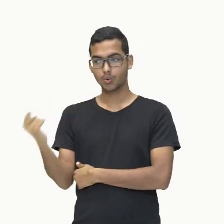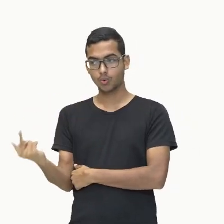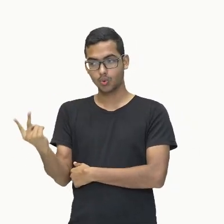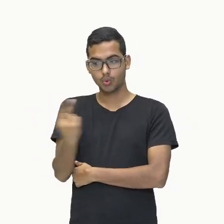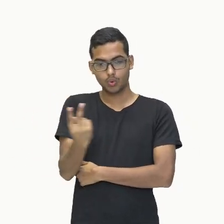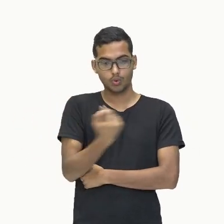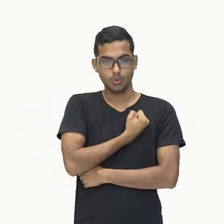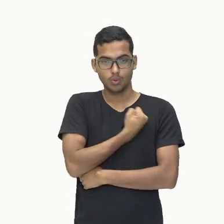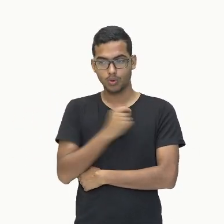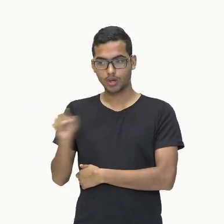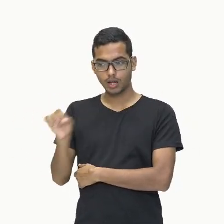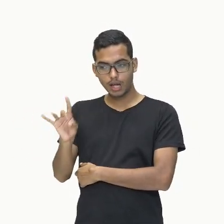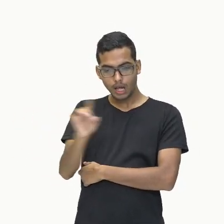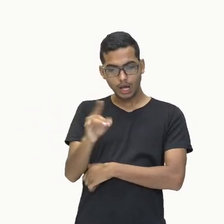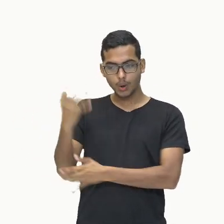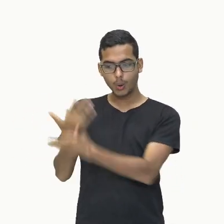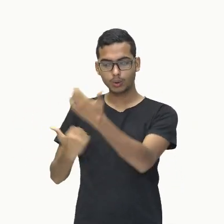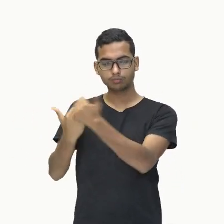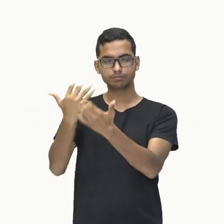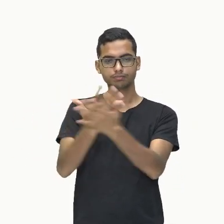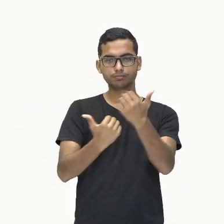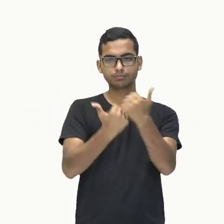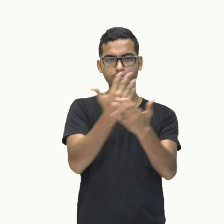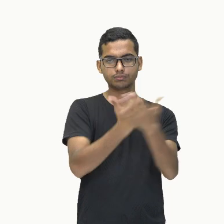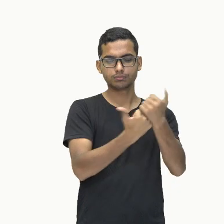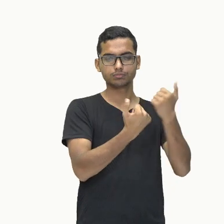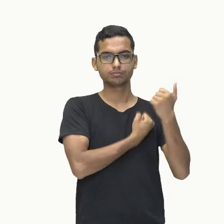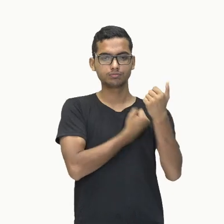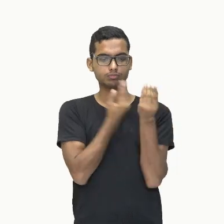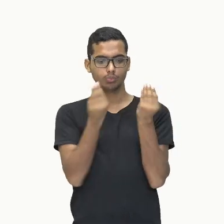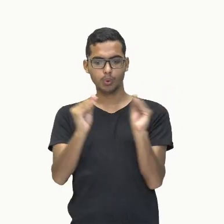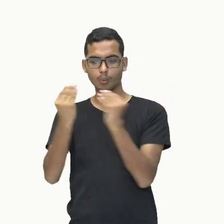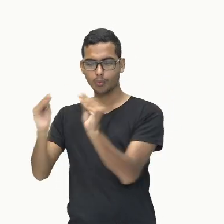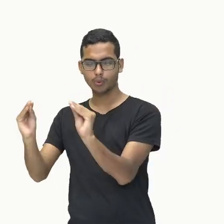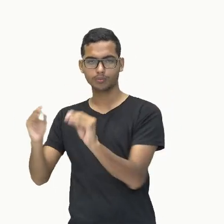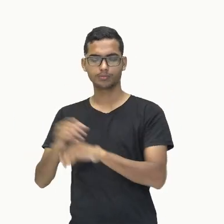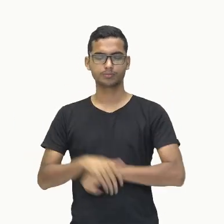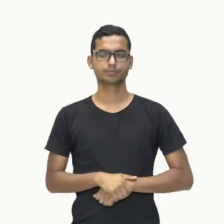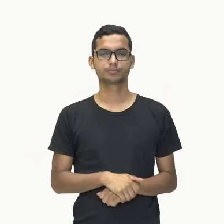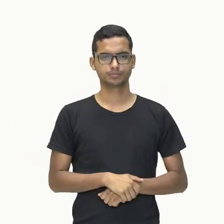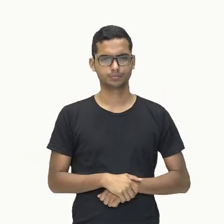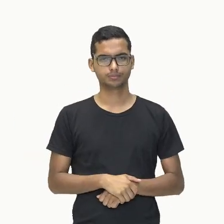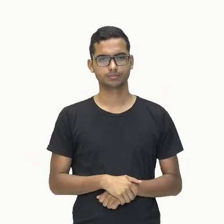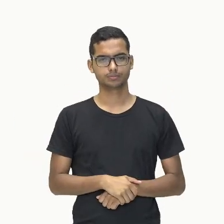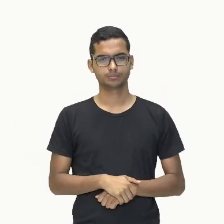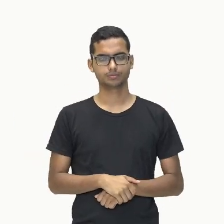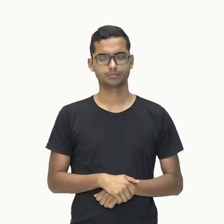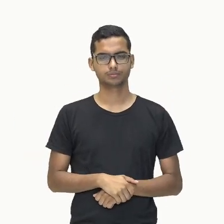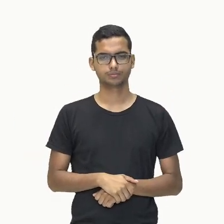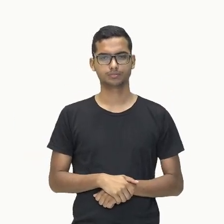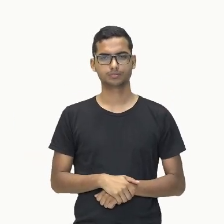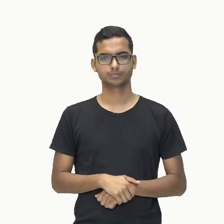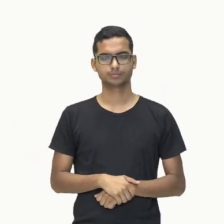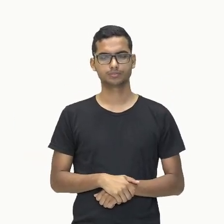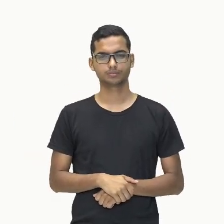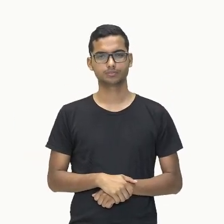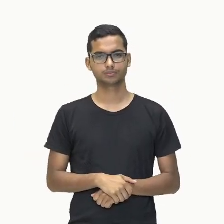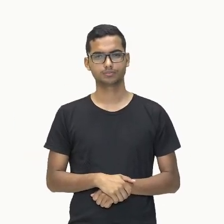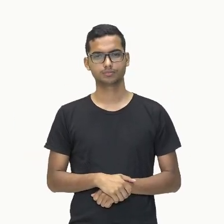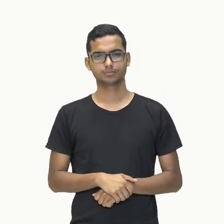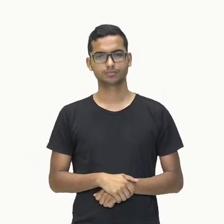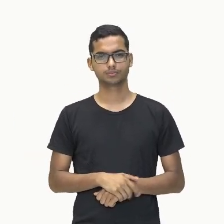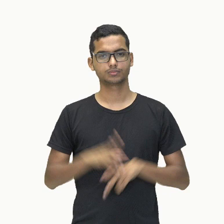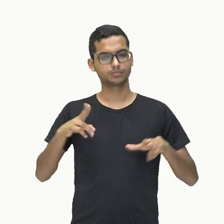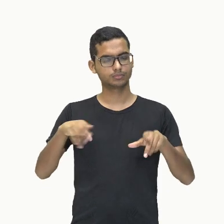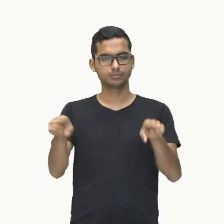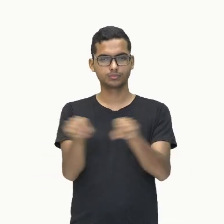C, aqui embaixo eu vou colocar o A de novo, e aqui eu vou colocar o B, tá